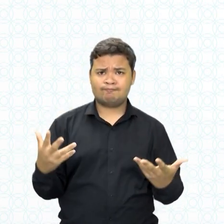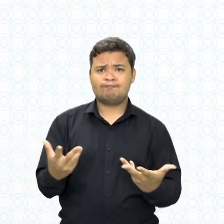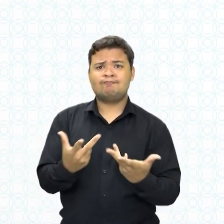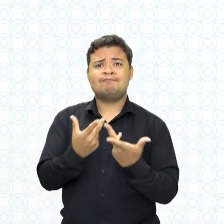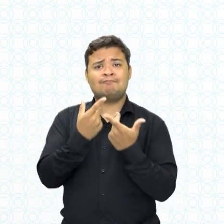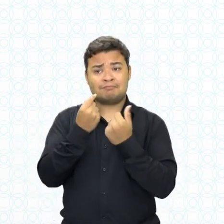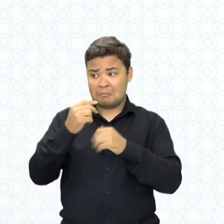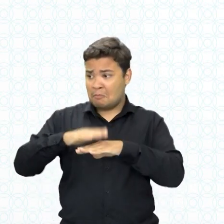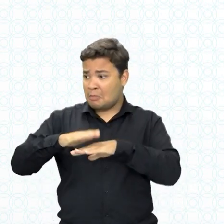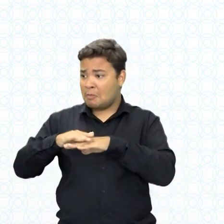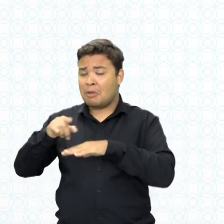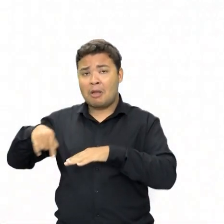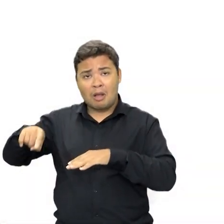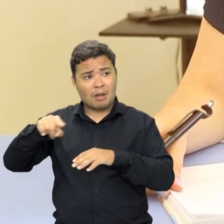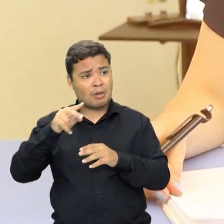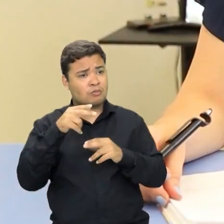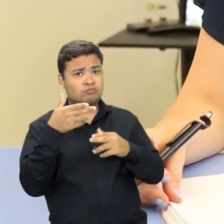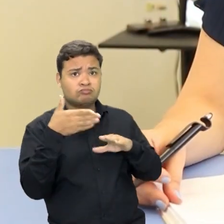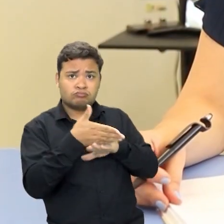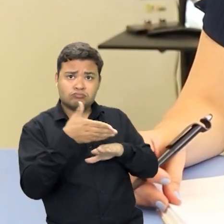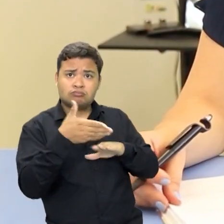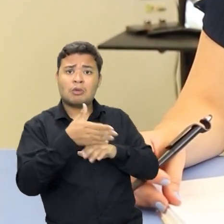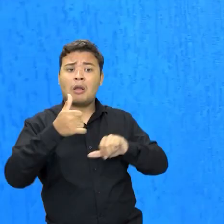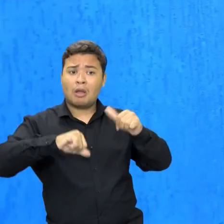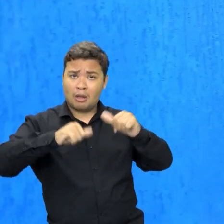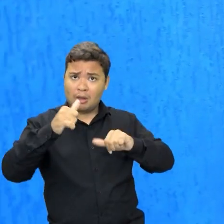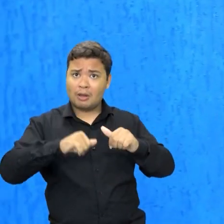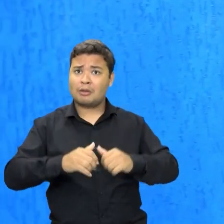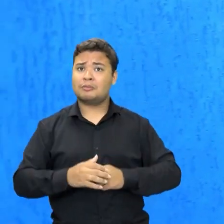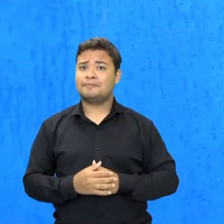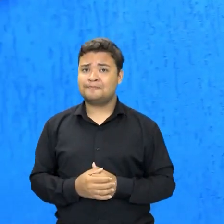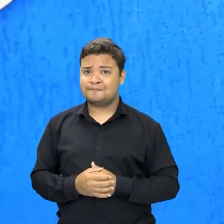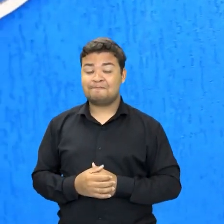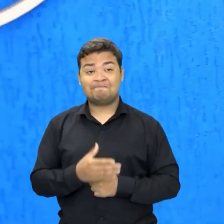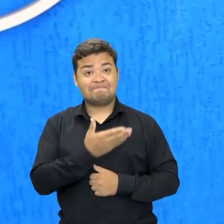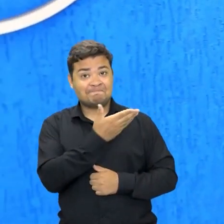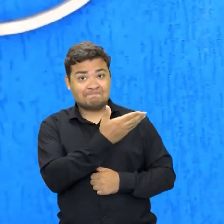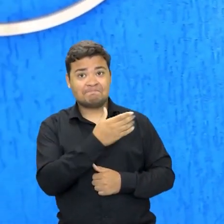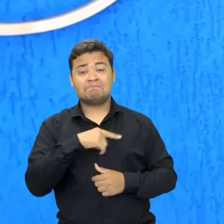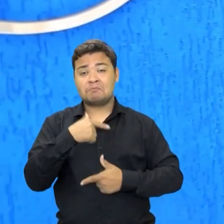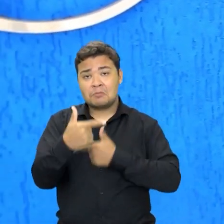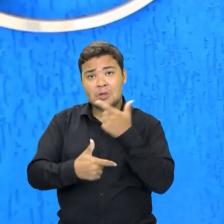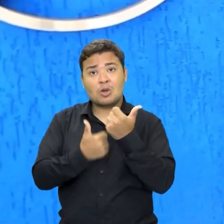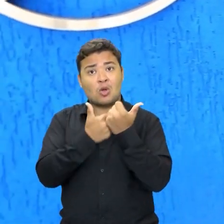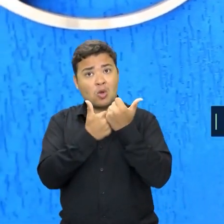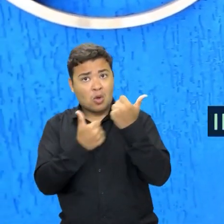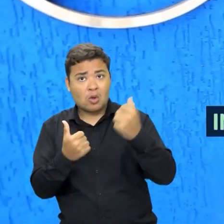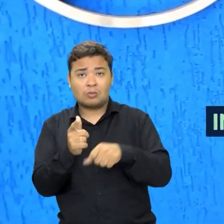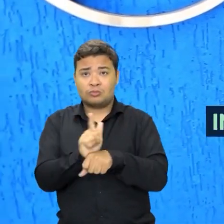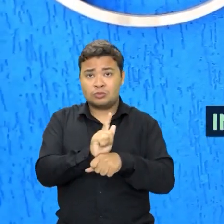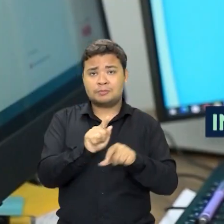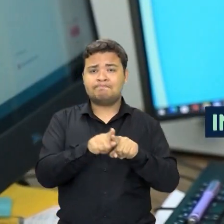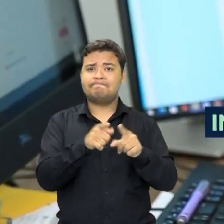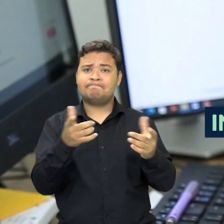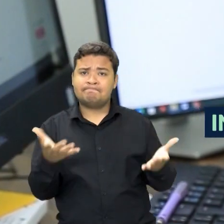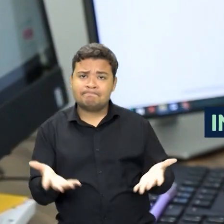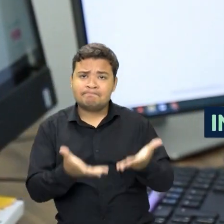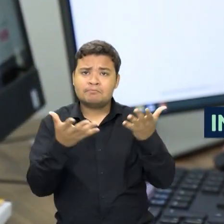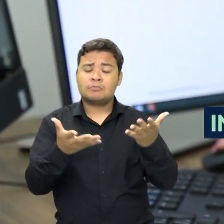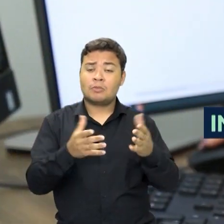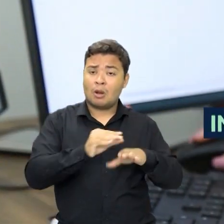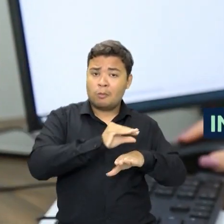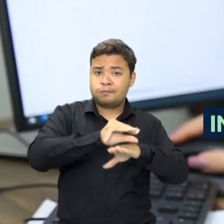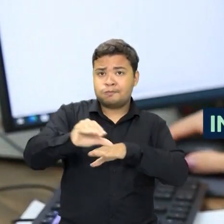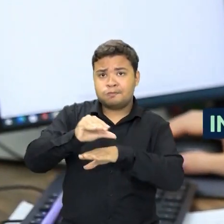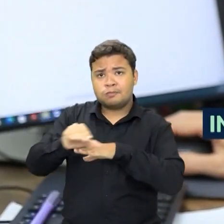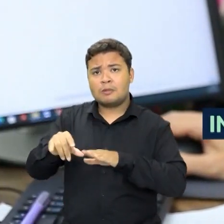de ponta pelos usuários. Além disso, a Fundac realiza a cogestão e também o incentivo e